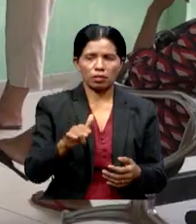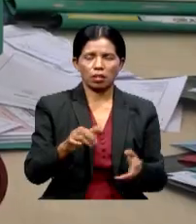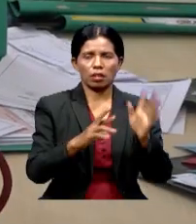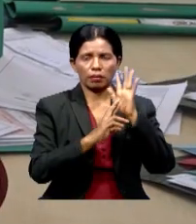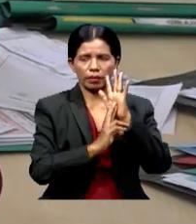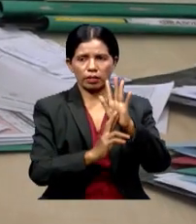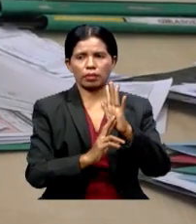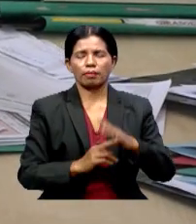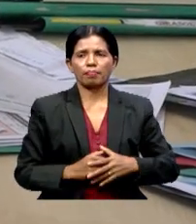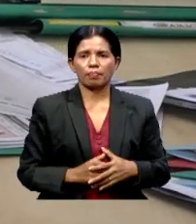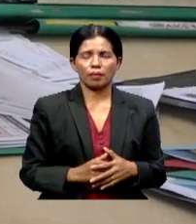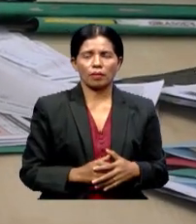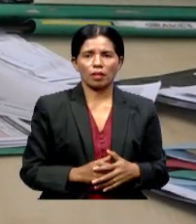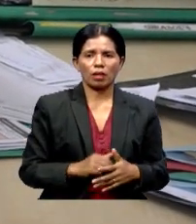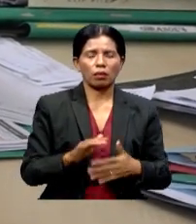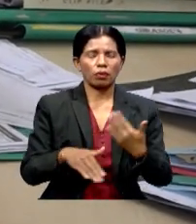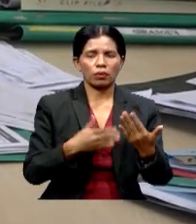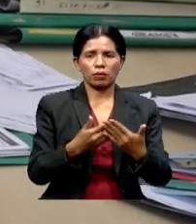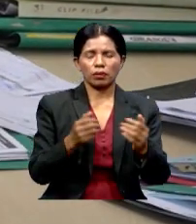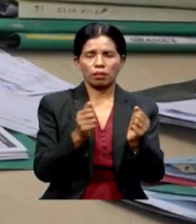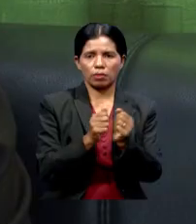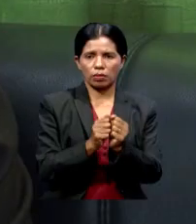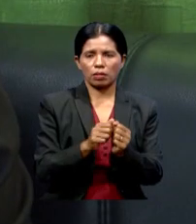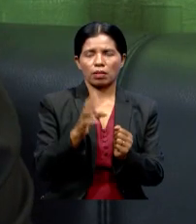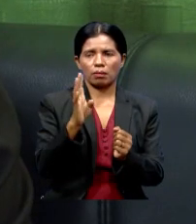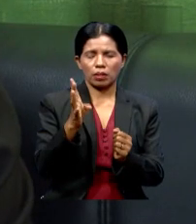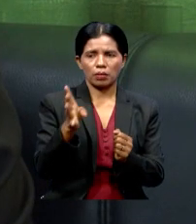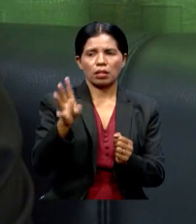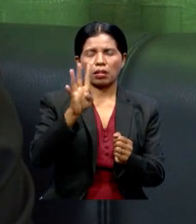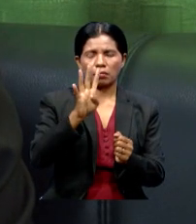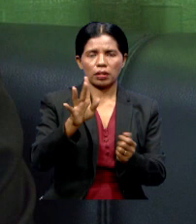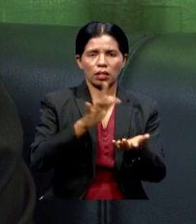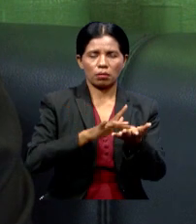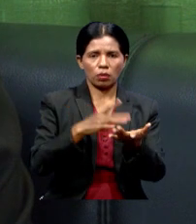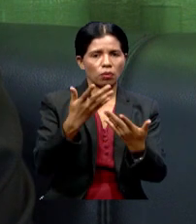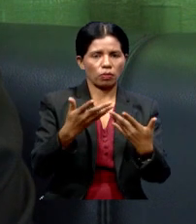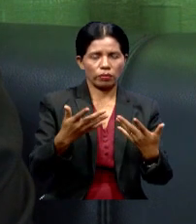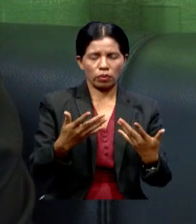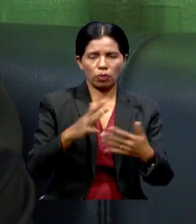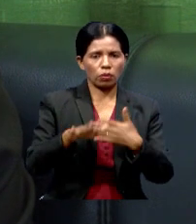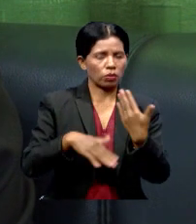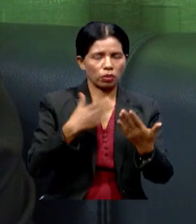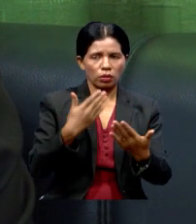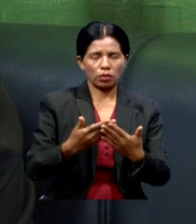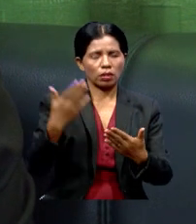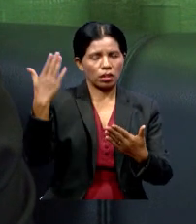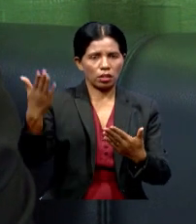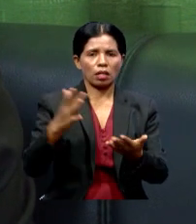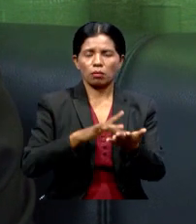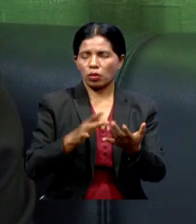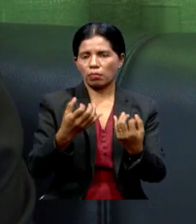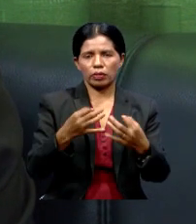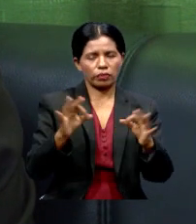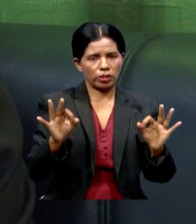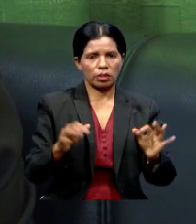representa por volta de 44 item nebe maka maioria acontece stock out. Ito